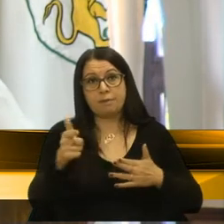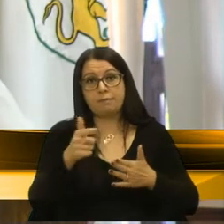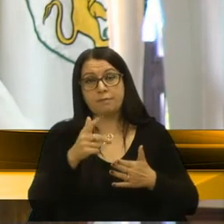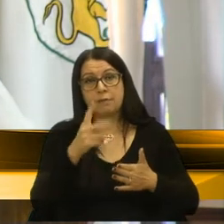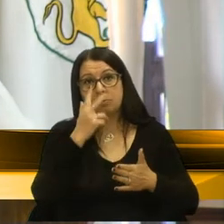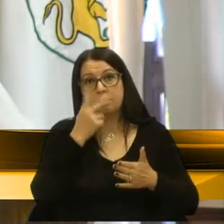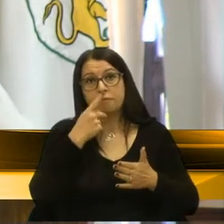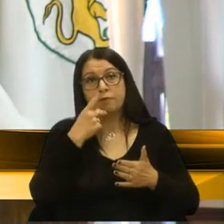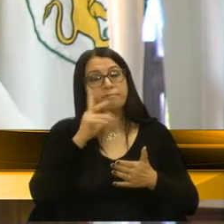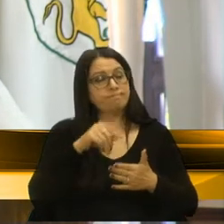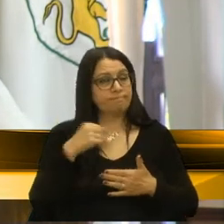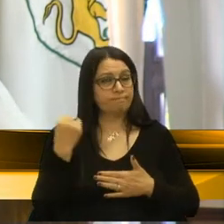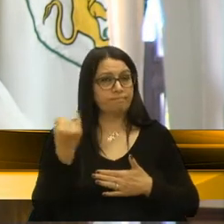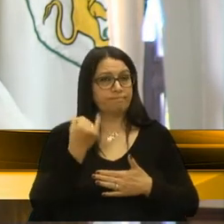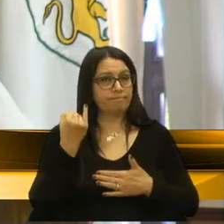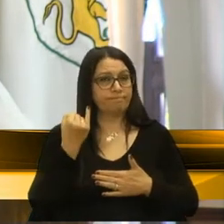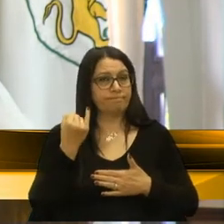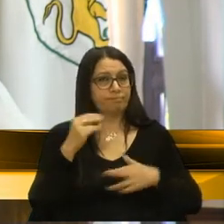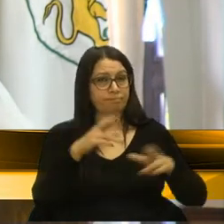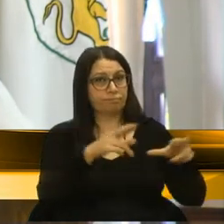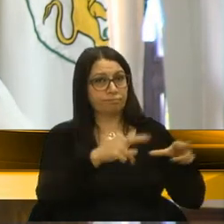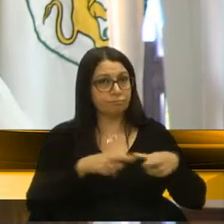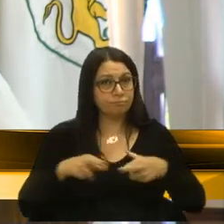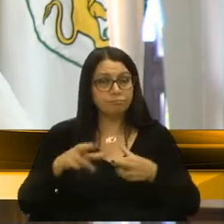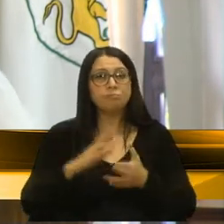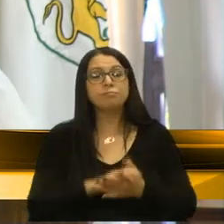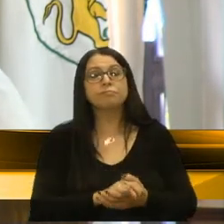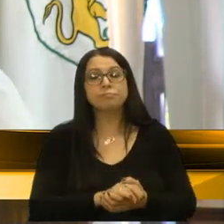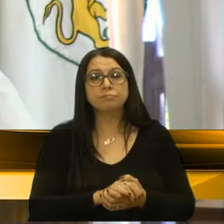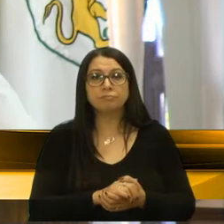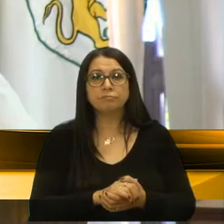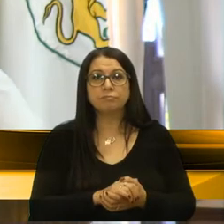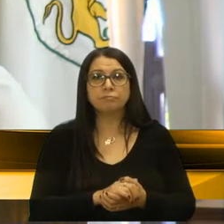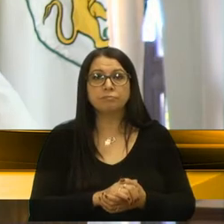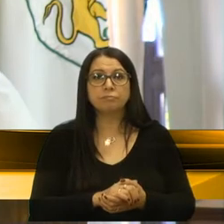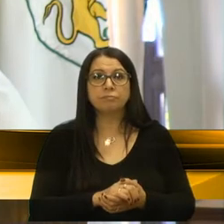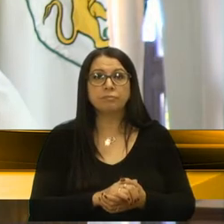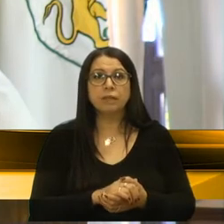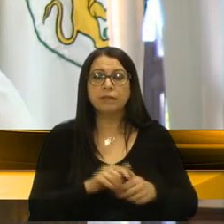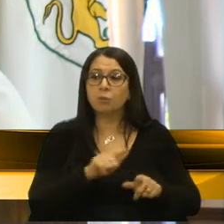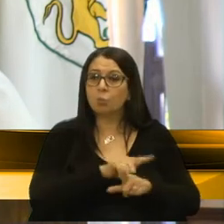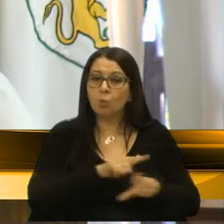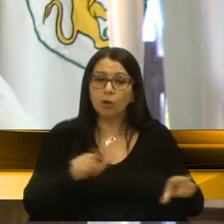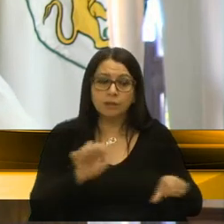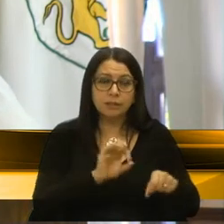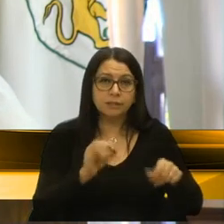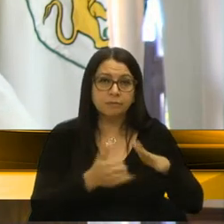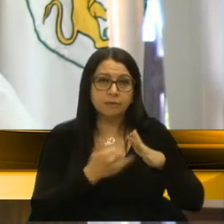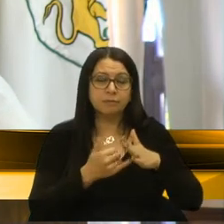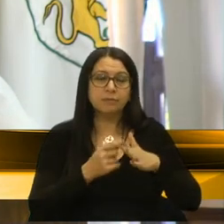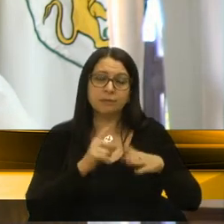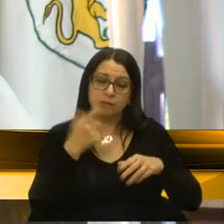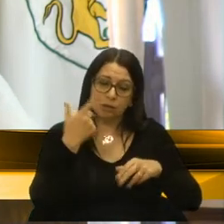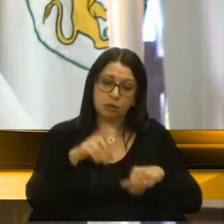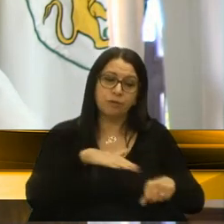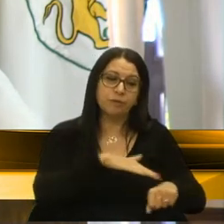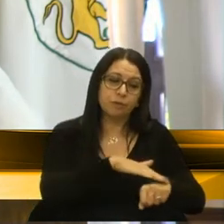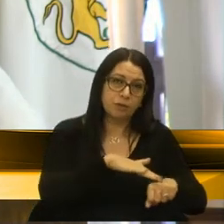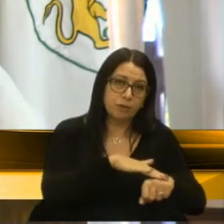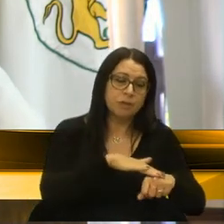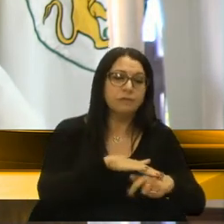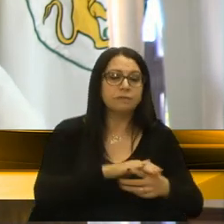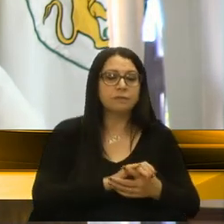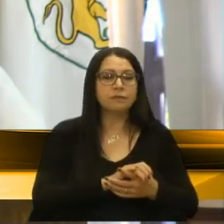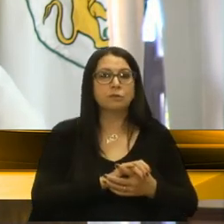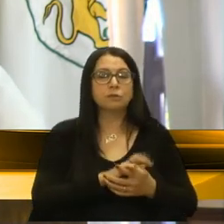disse, muito importante para a nossa região. Dando deserto, novamente, estive lá conversando